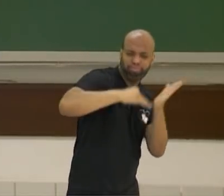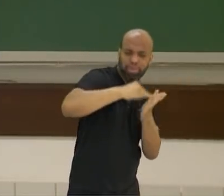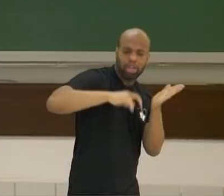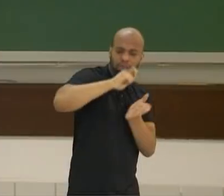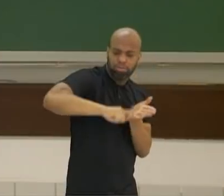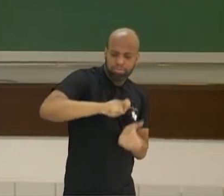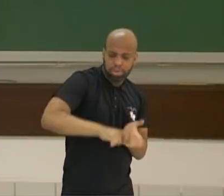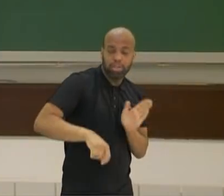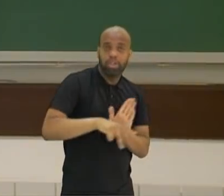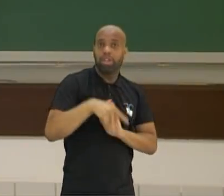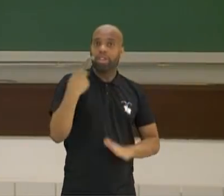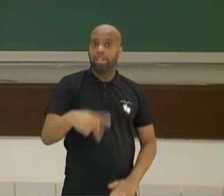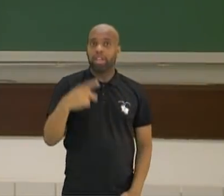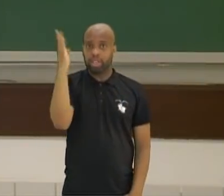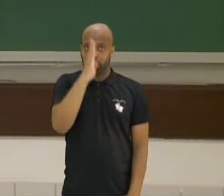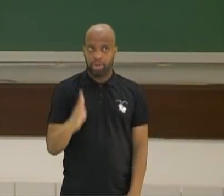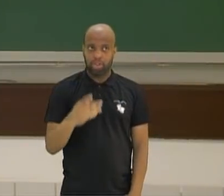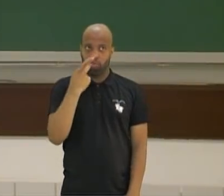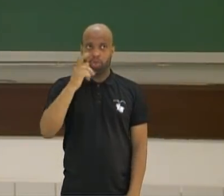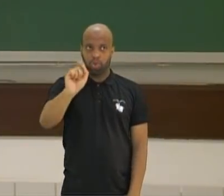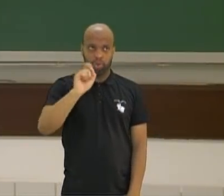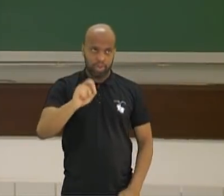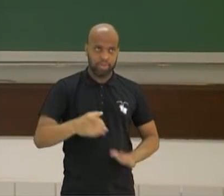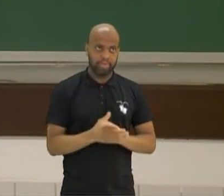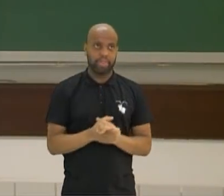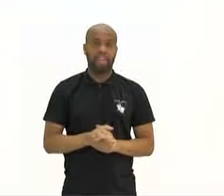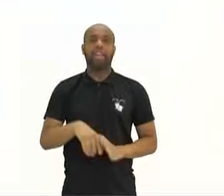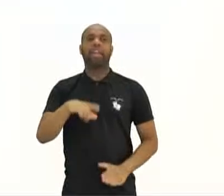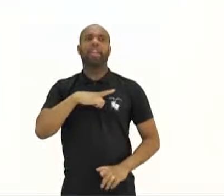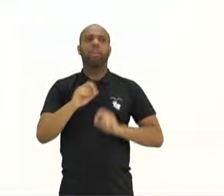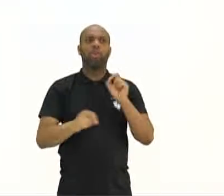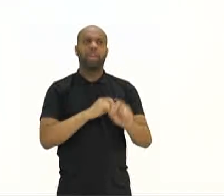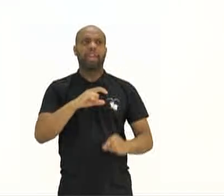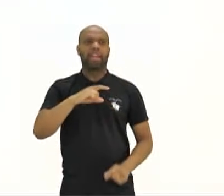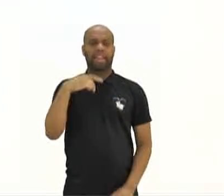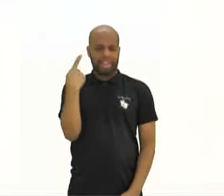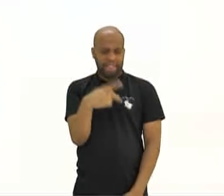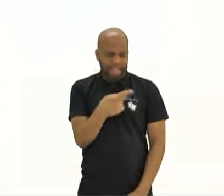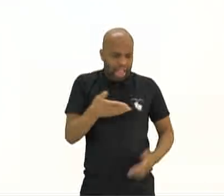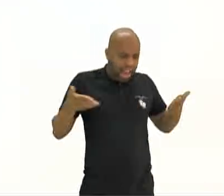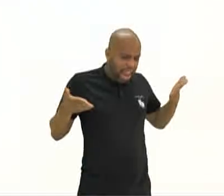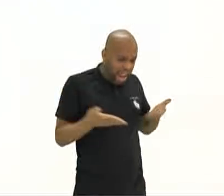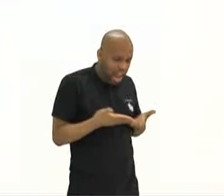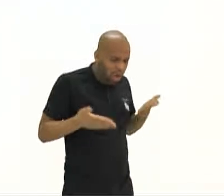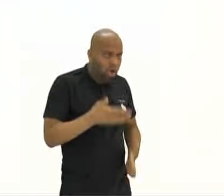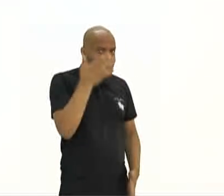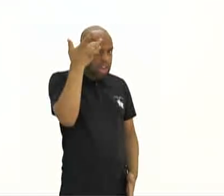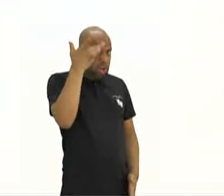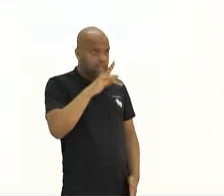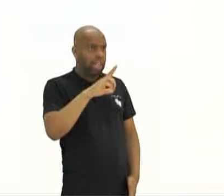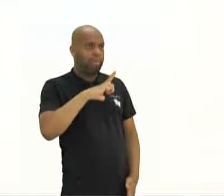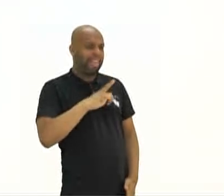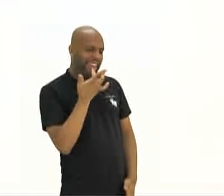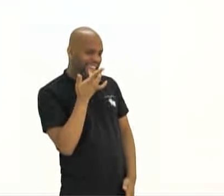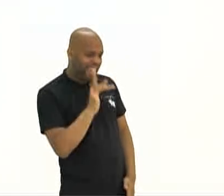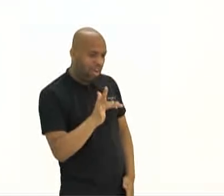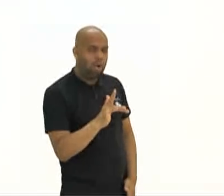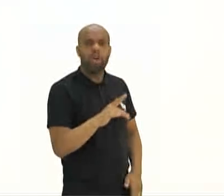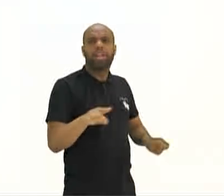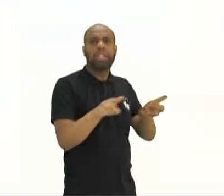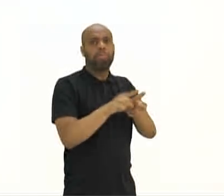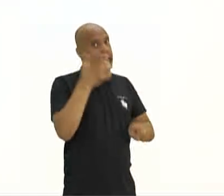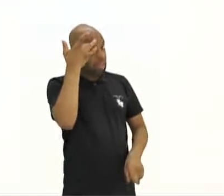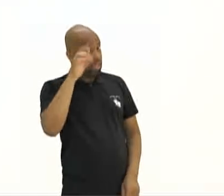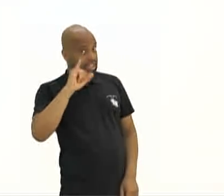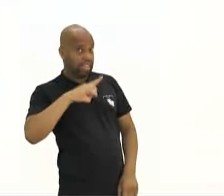escrito do Brasil. E ele fala para a gente: nela, até agora, não podemos saber que haja ouro, nem